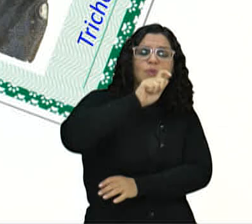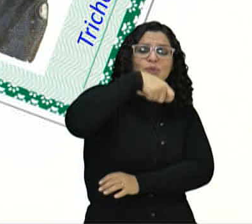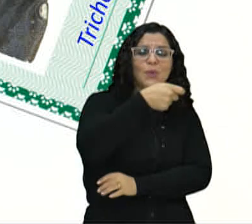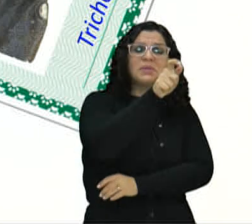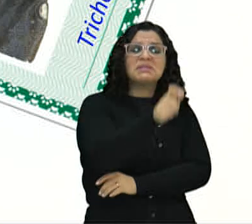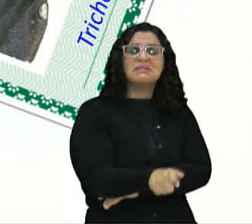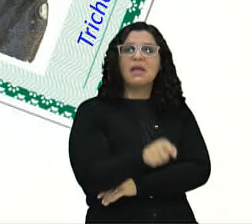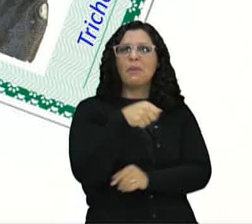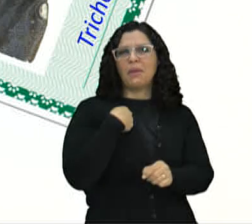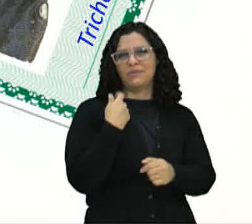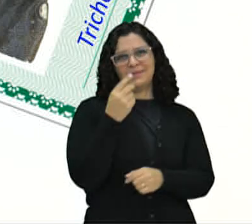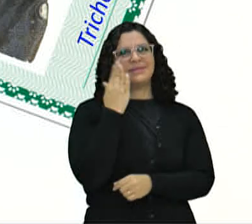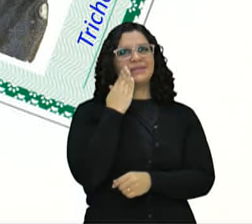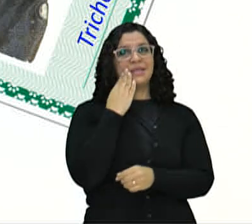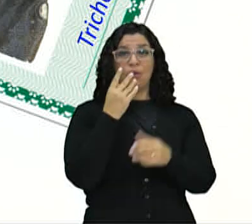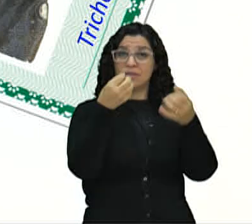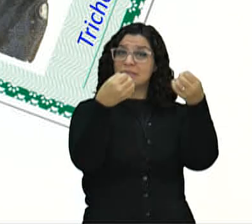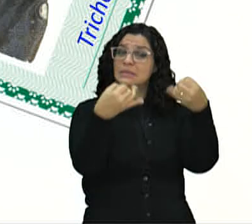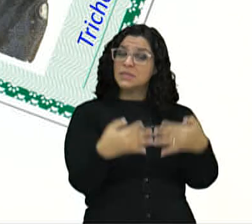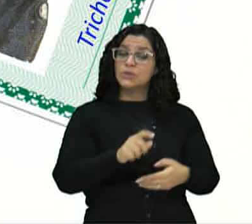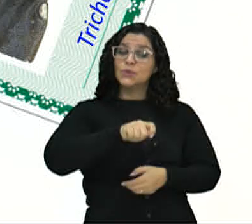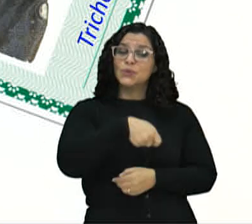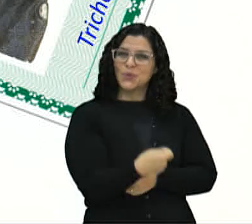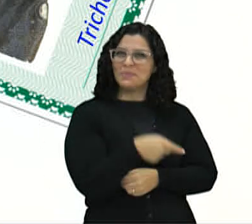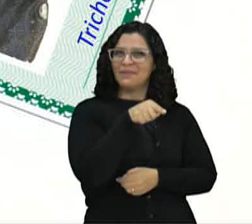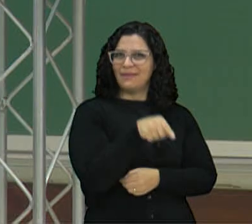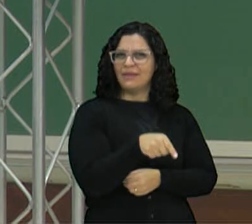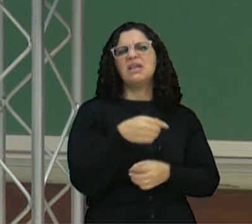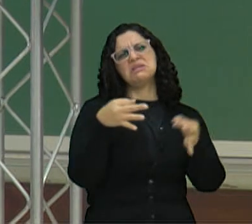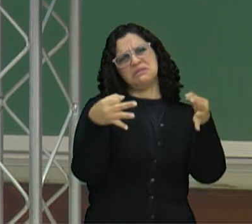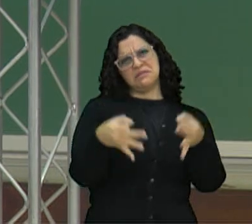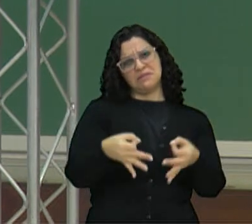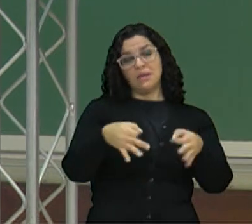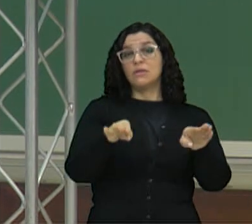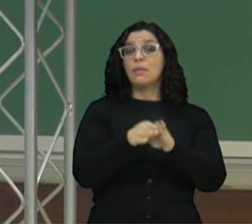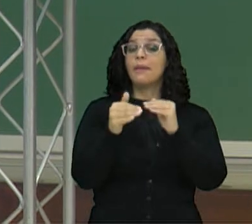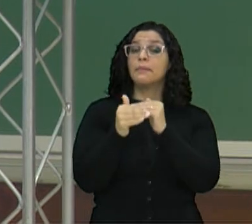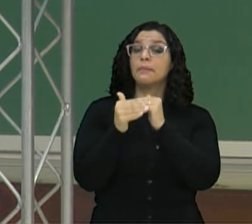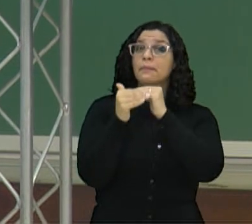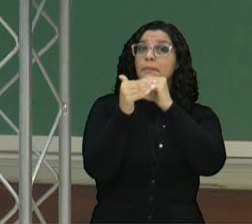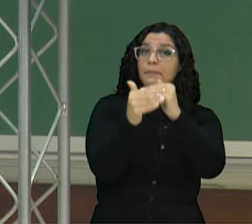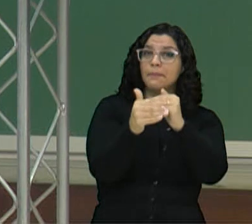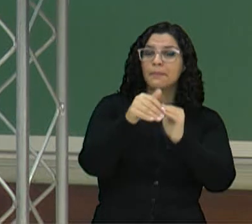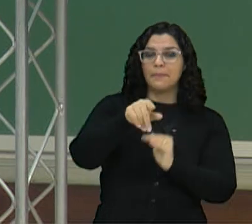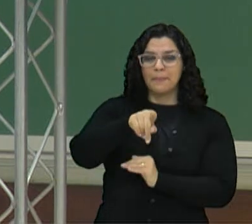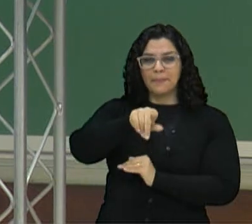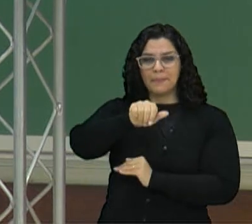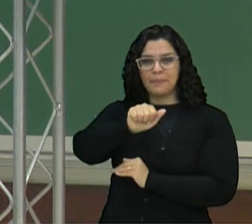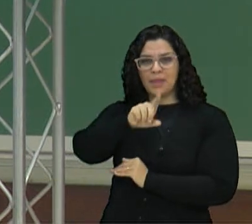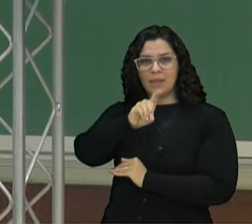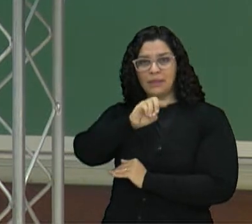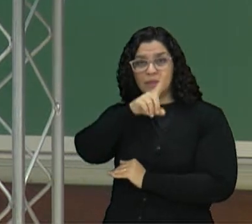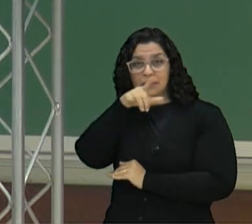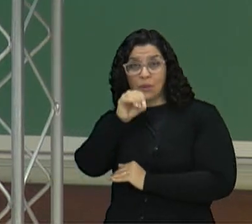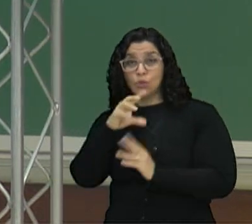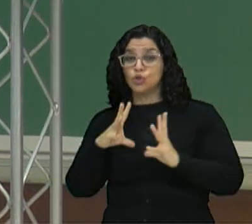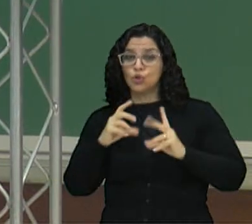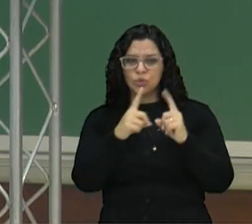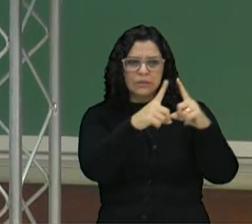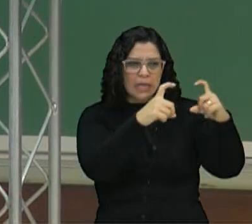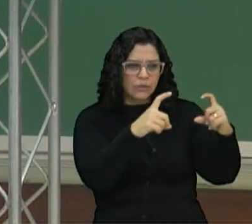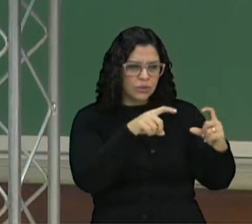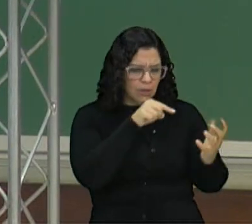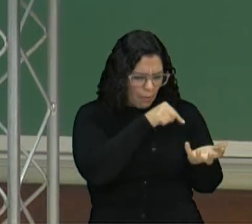falando. Está correto. E também para que exista um padrão, para que todos os cientistas ao redor do